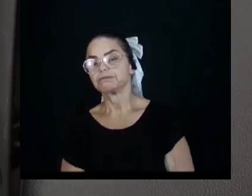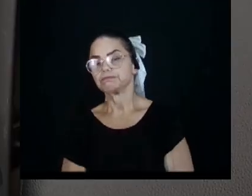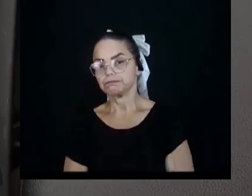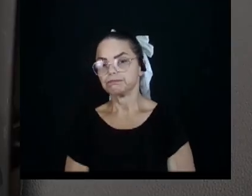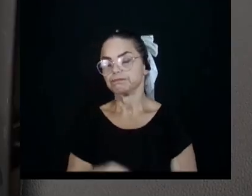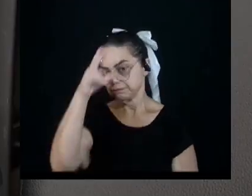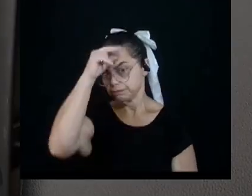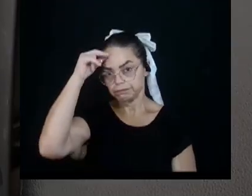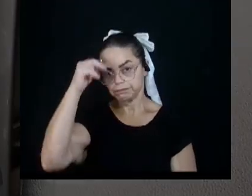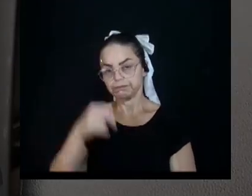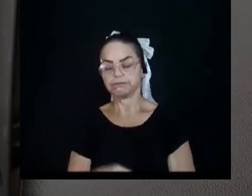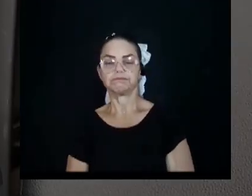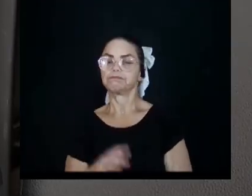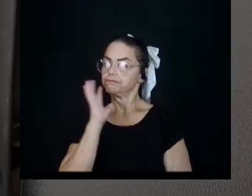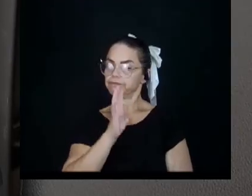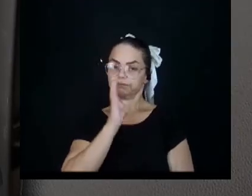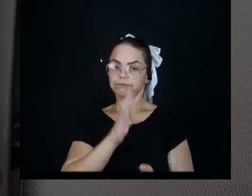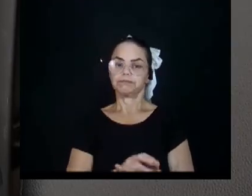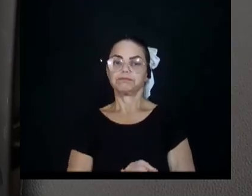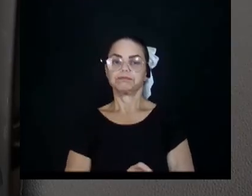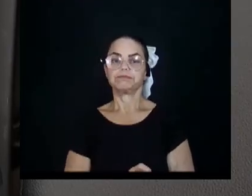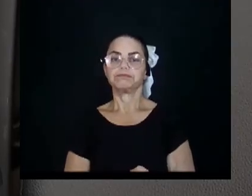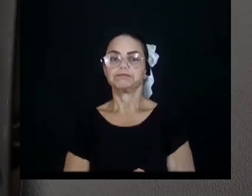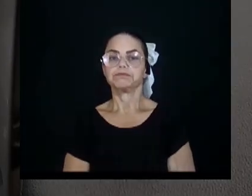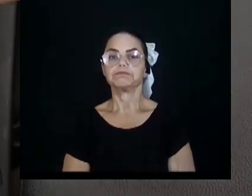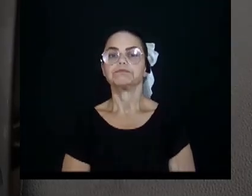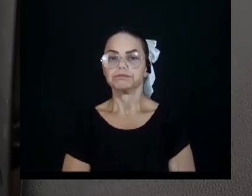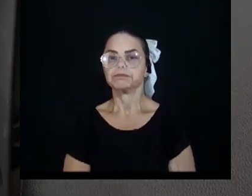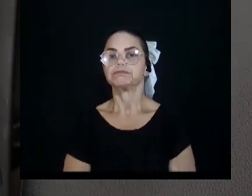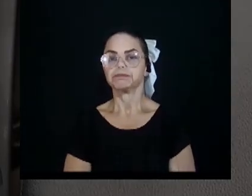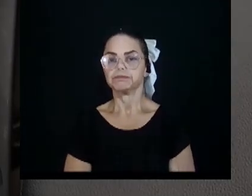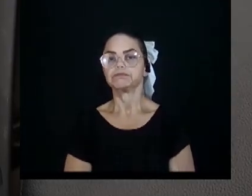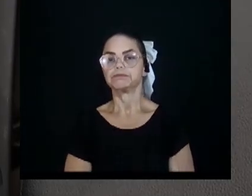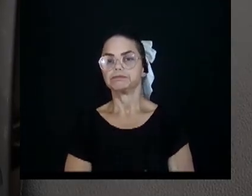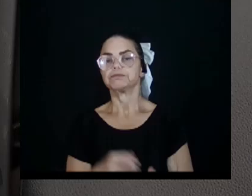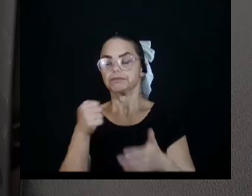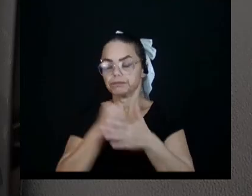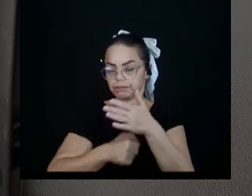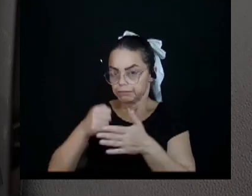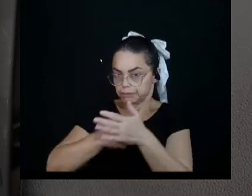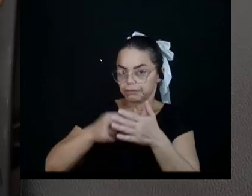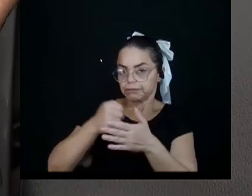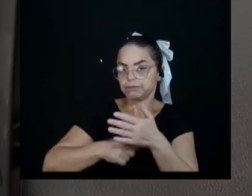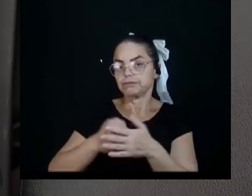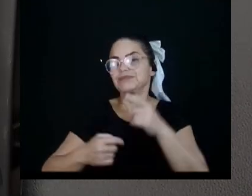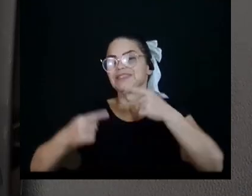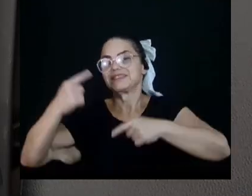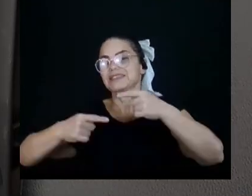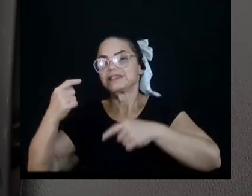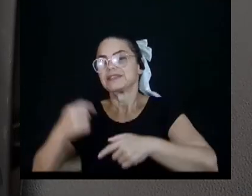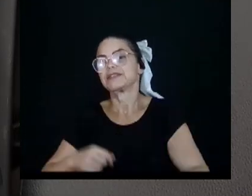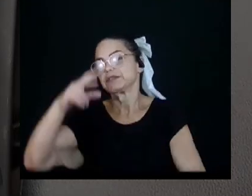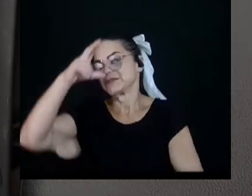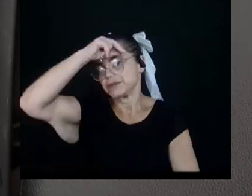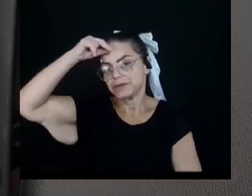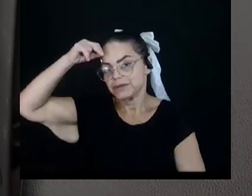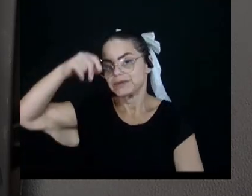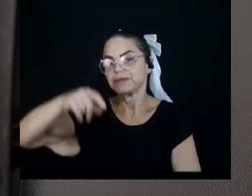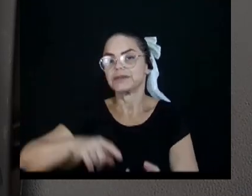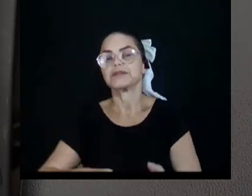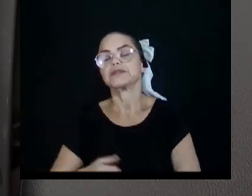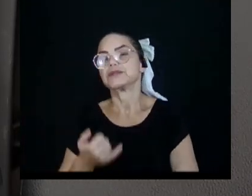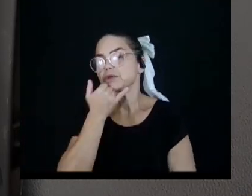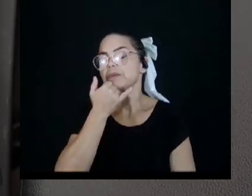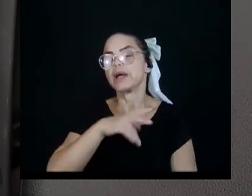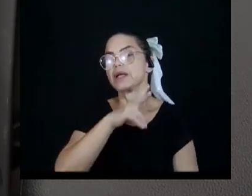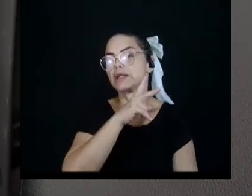adequado. Né? Então a gente está nessa batalha, além de discutir todos esses projetos, esses que eu também já falei aqui na entrevista,